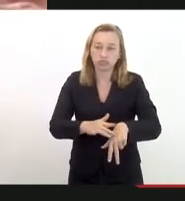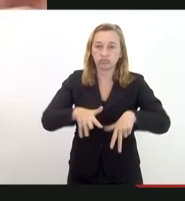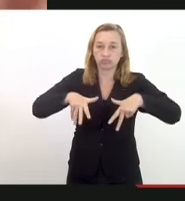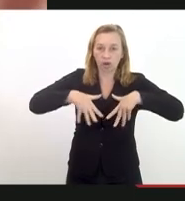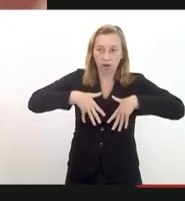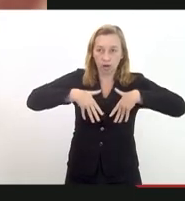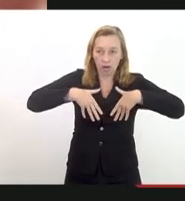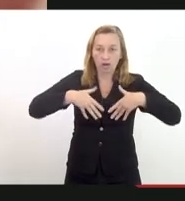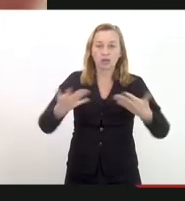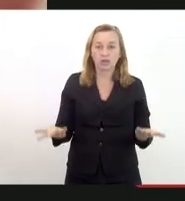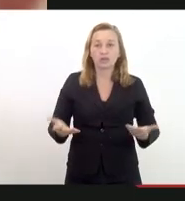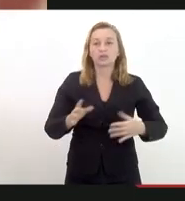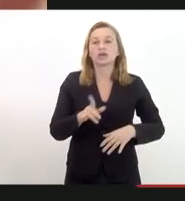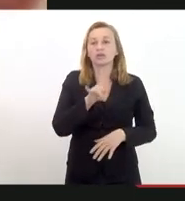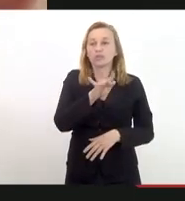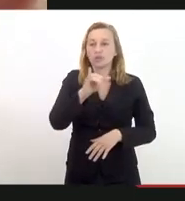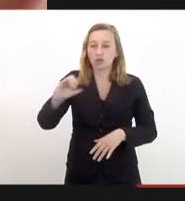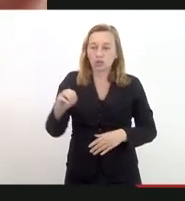de biossegurança.